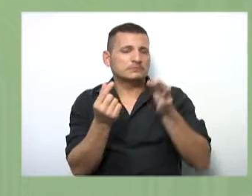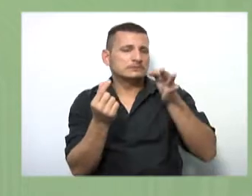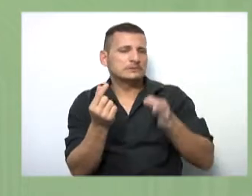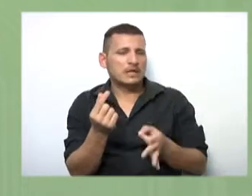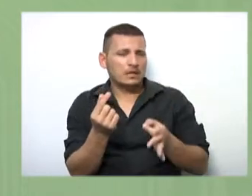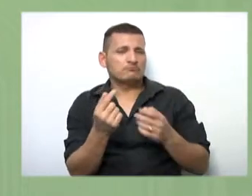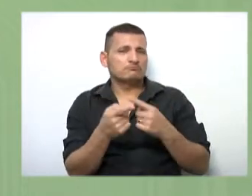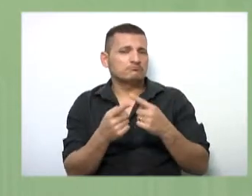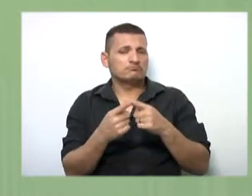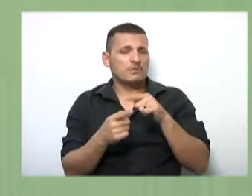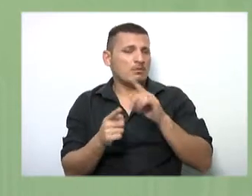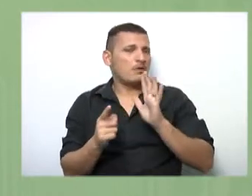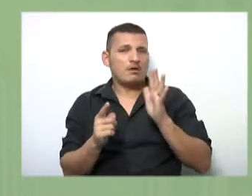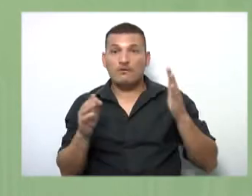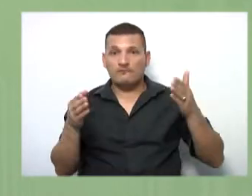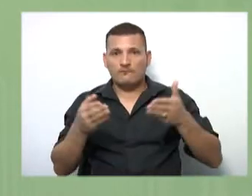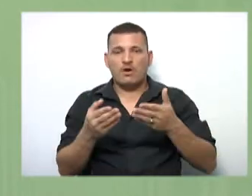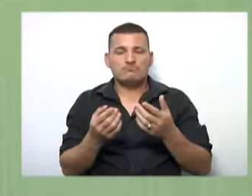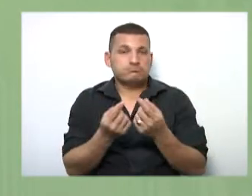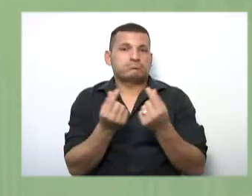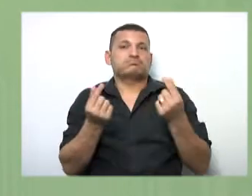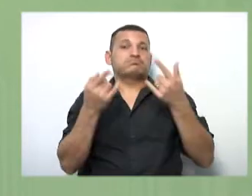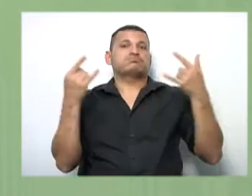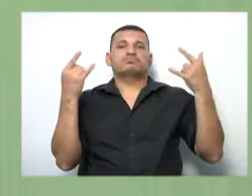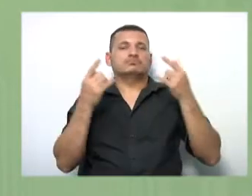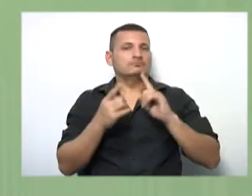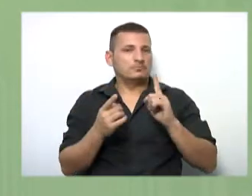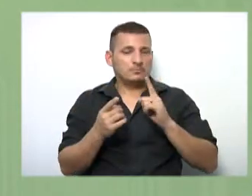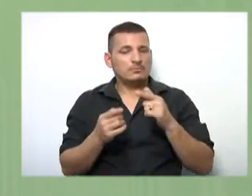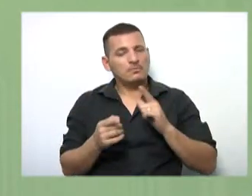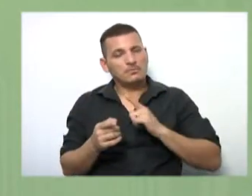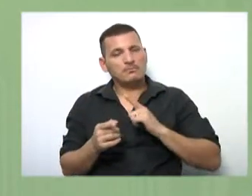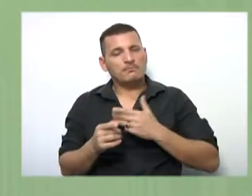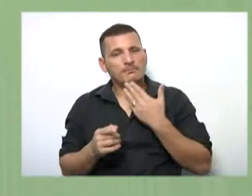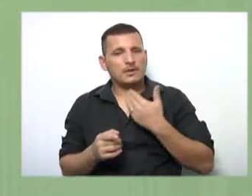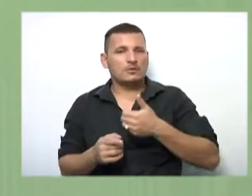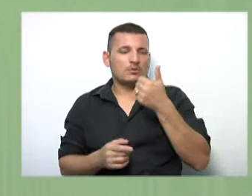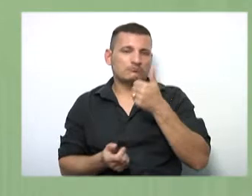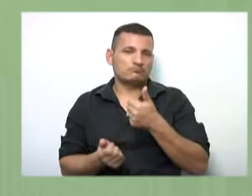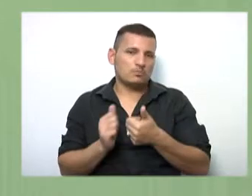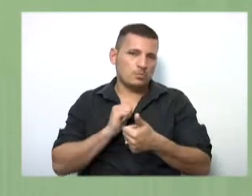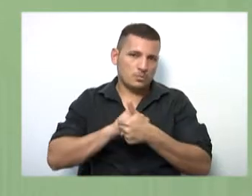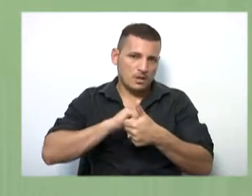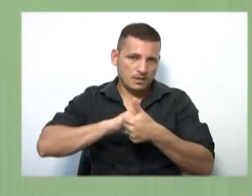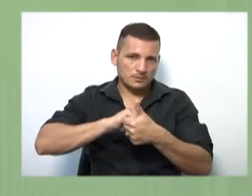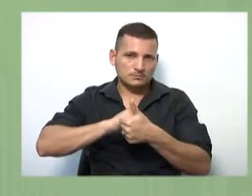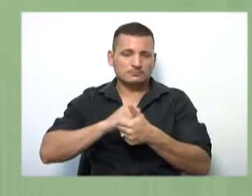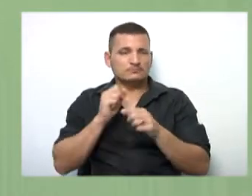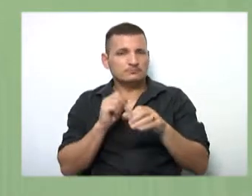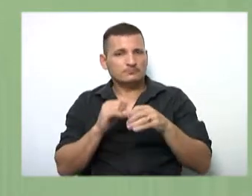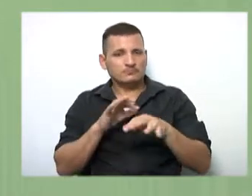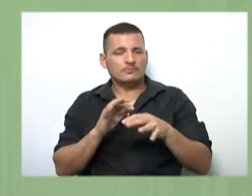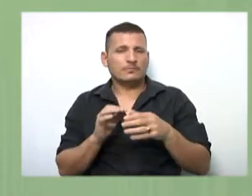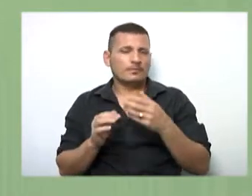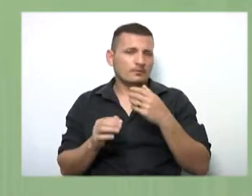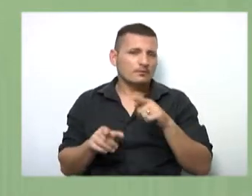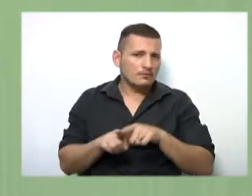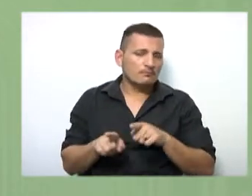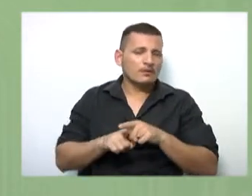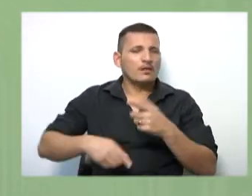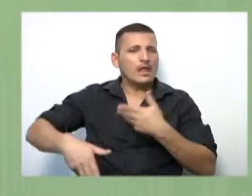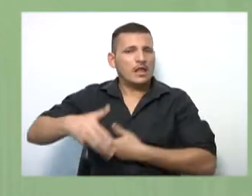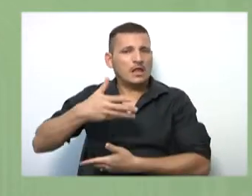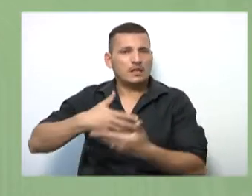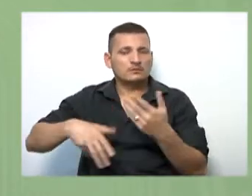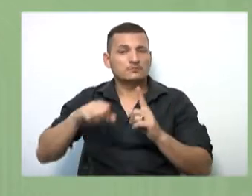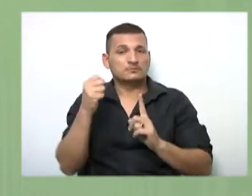lucrativos. Melhor qualidade de ensino, melhor relação social, por estarem todos envolvidos na família e na